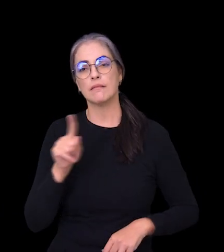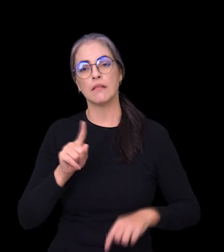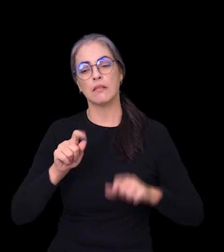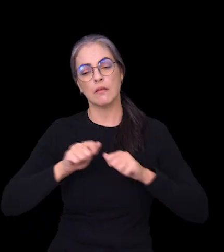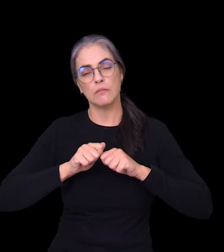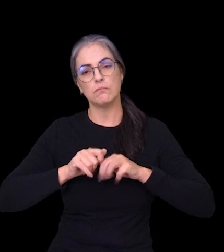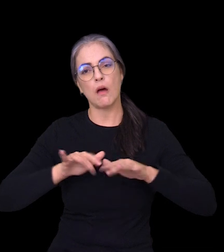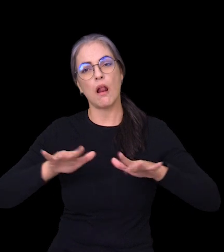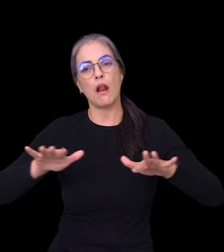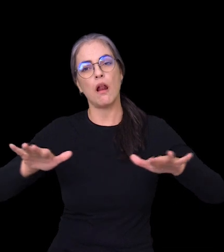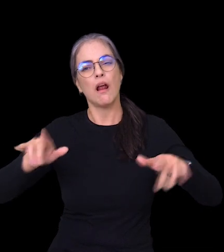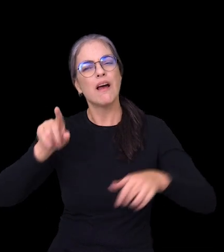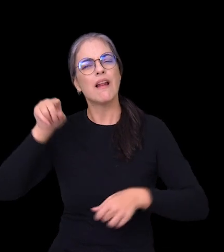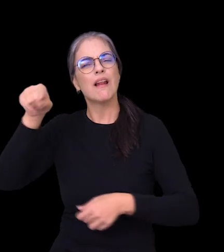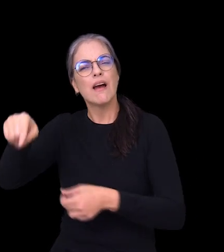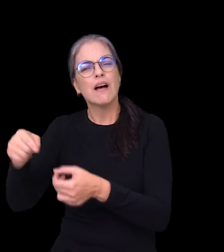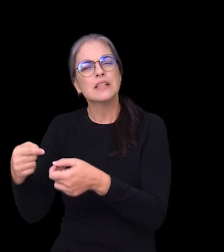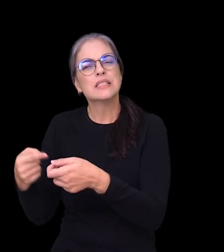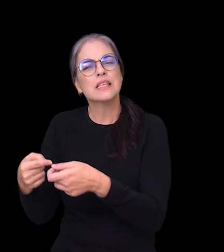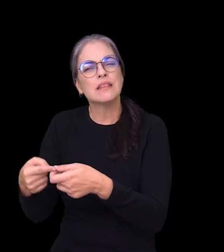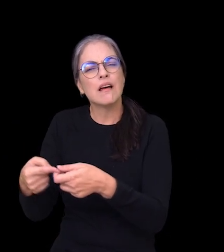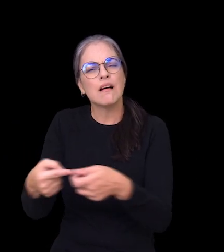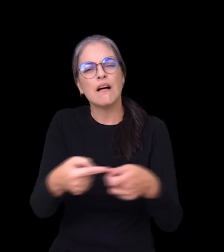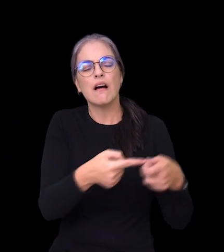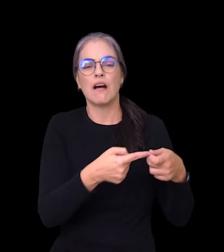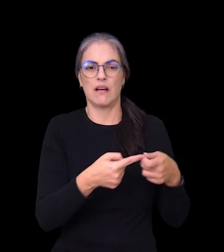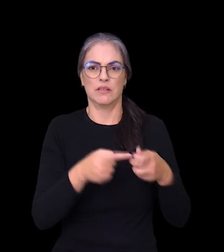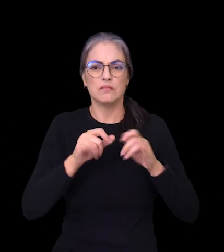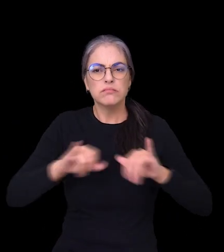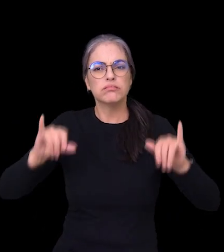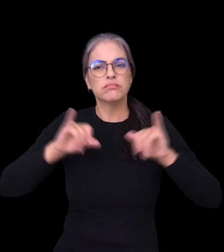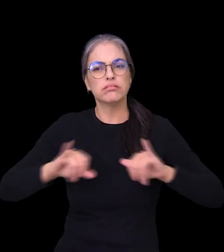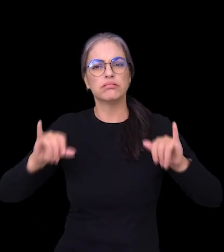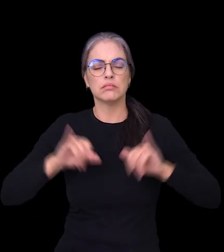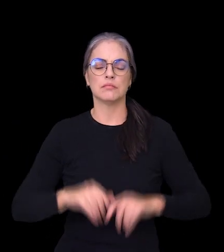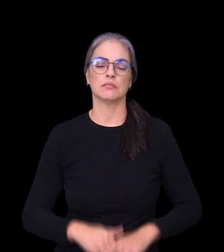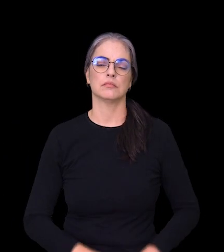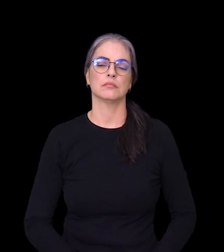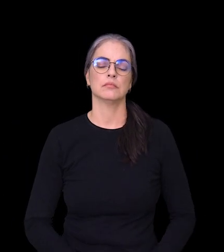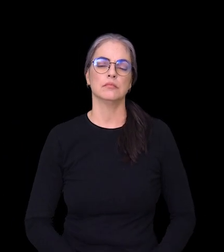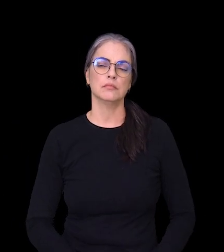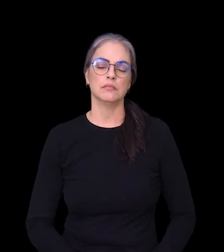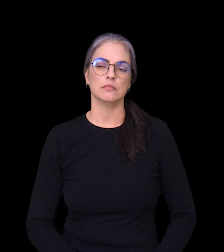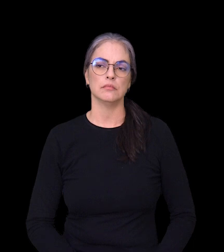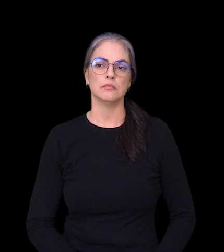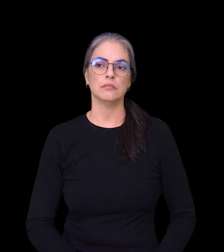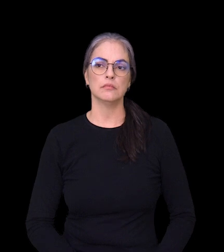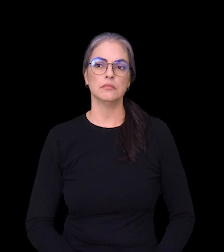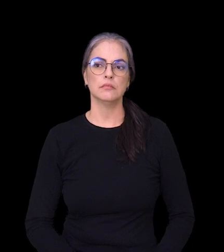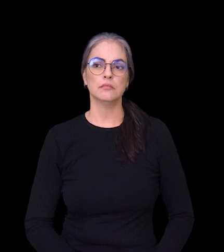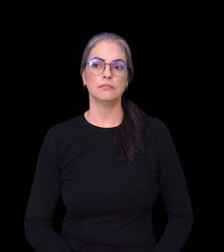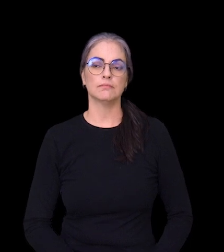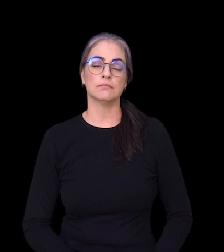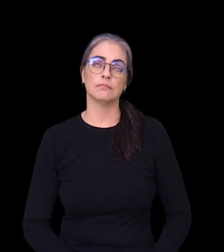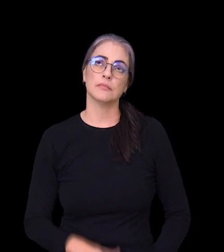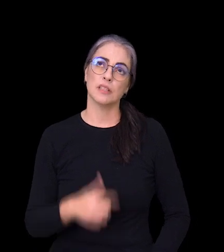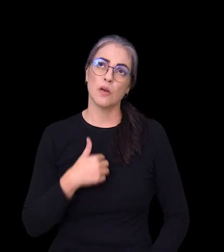escolas, para realmente divulgar a necessidade de se prevenir? Eu acho que a gente